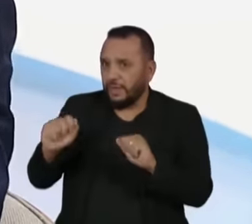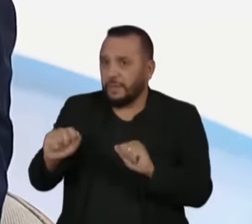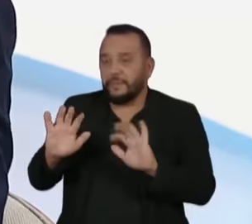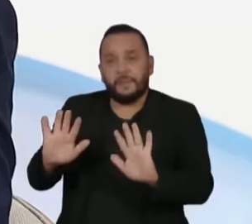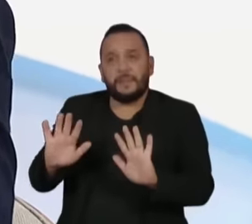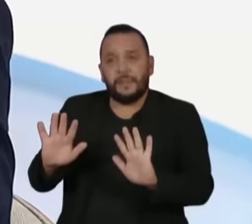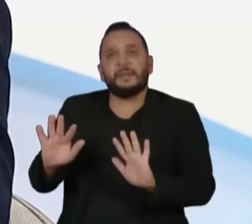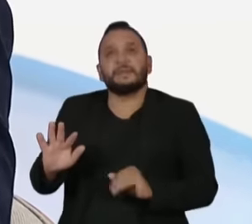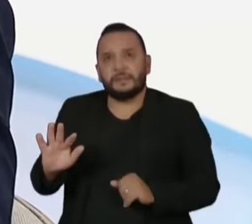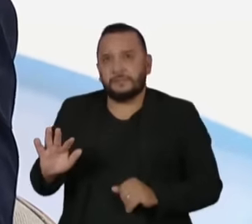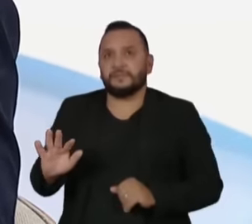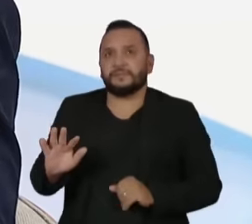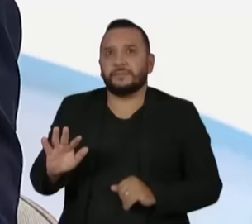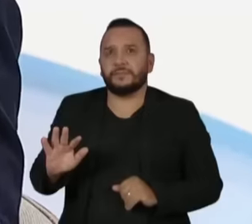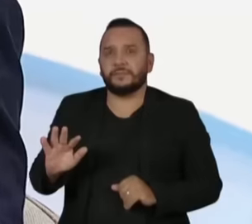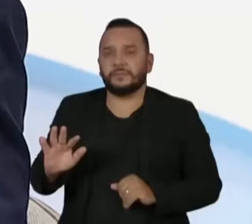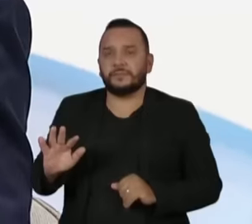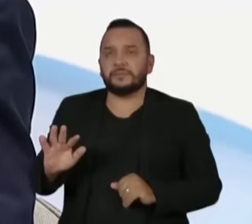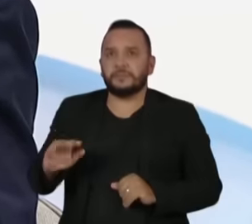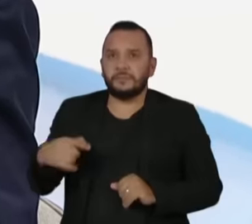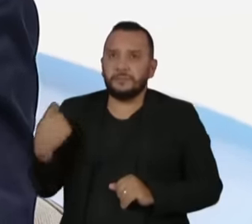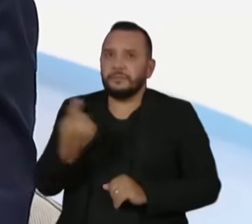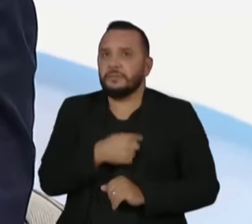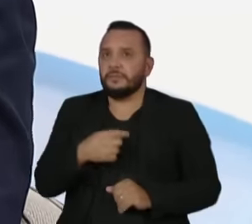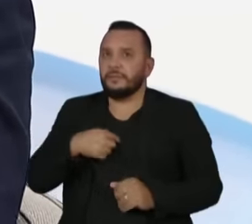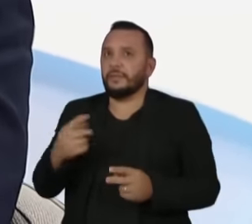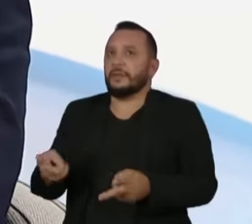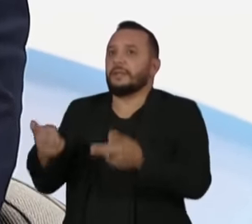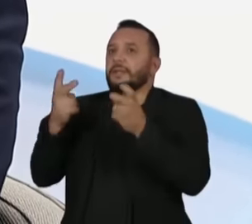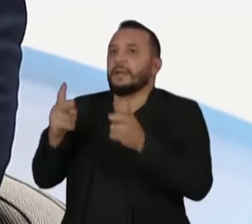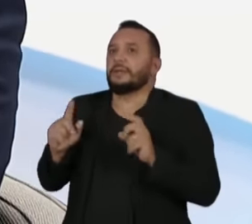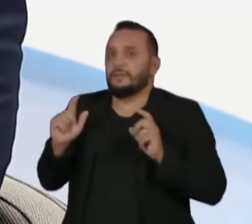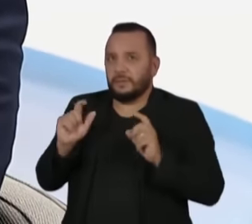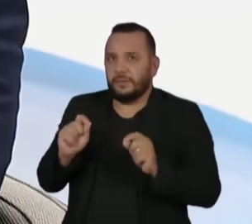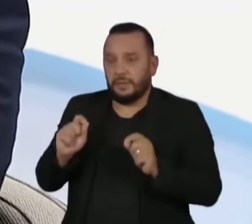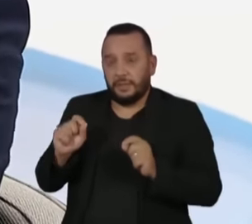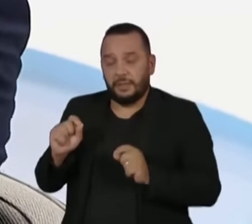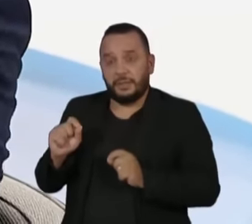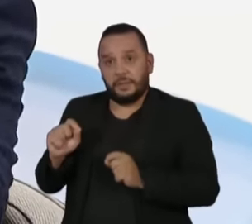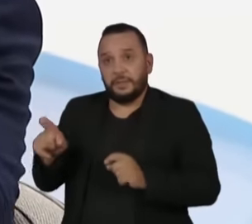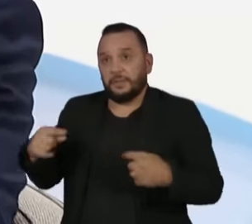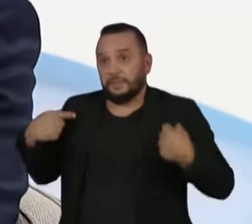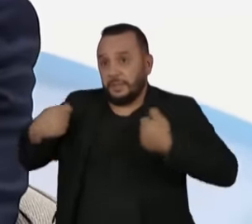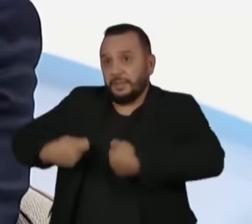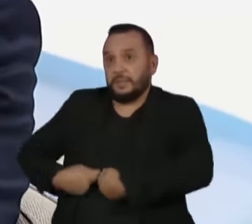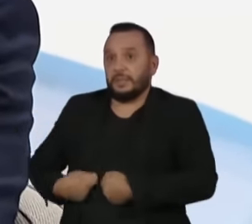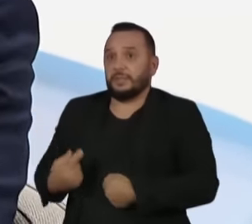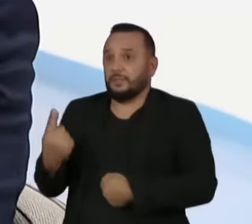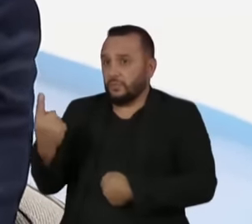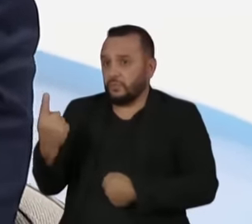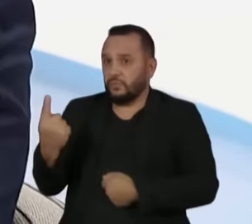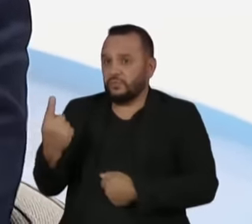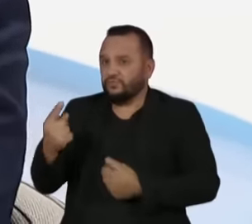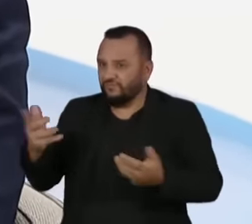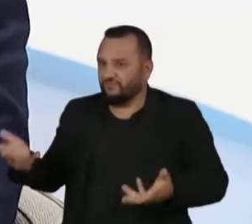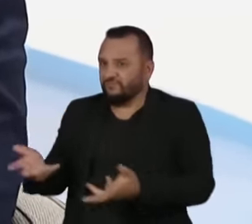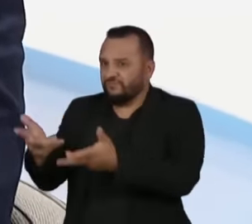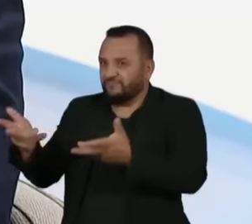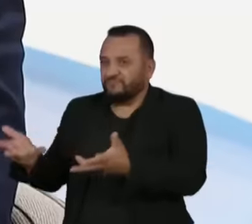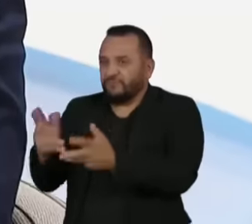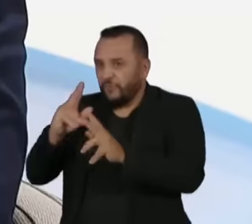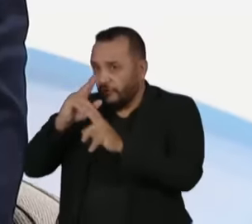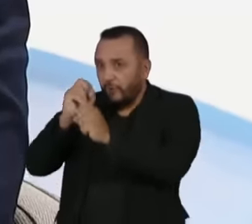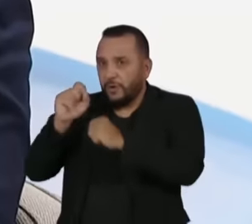a gente percebe que houve, sim, um fortalecimento de um ministro, a corte fala assim, ó, vai tocando. Só que chega uma